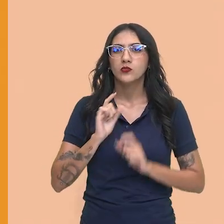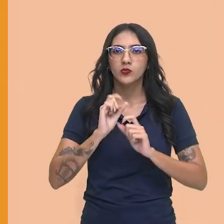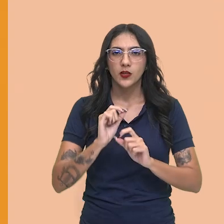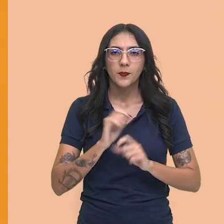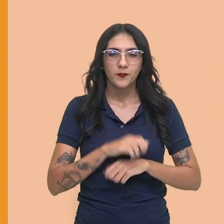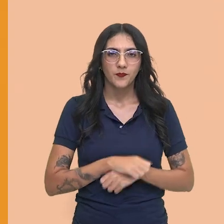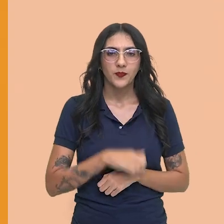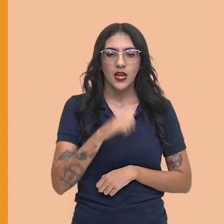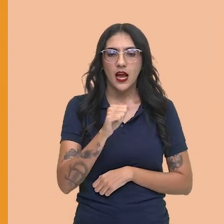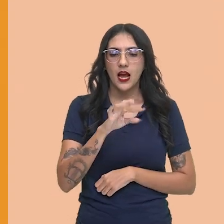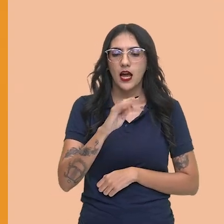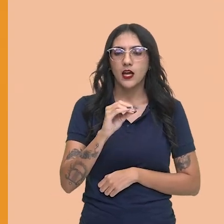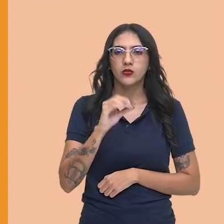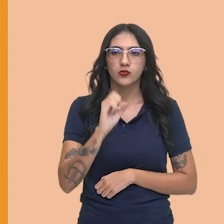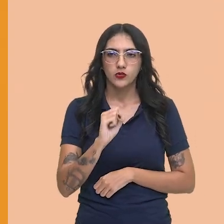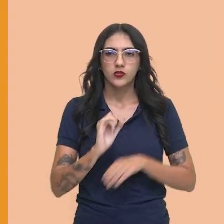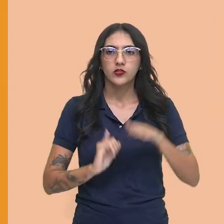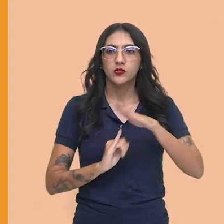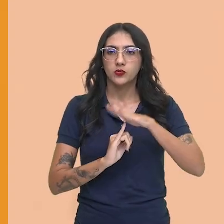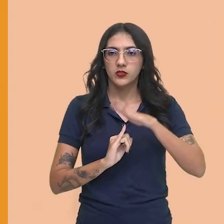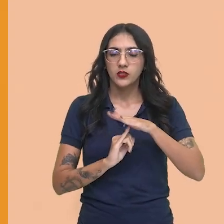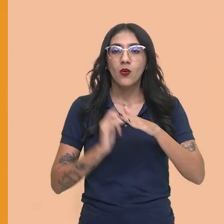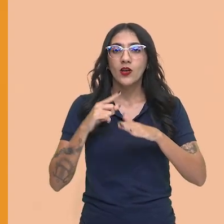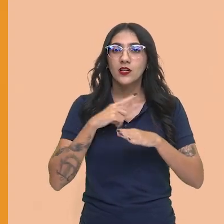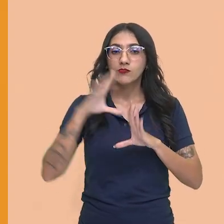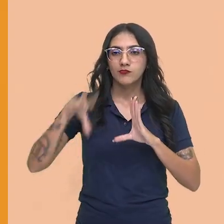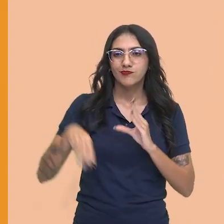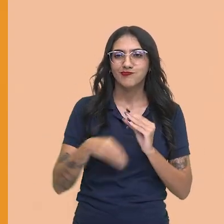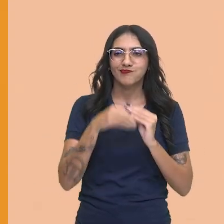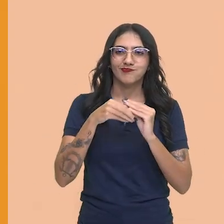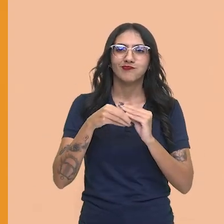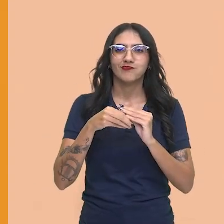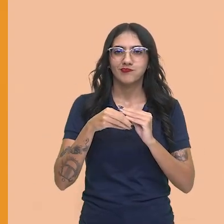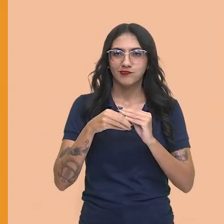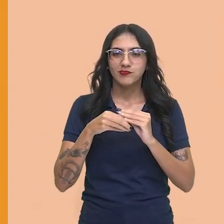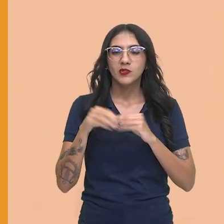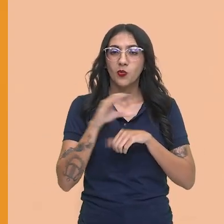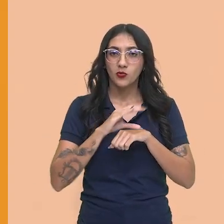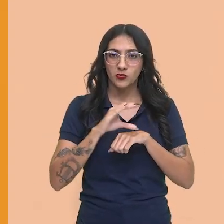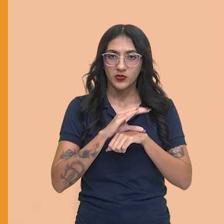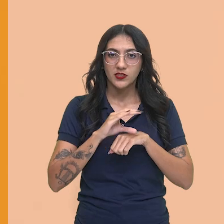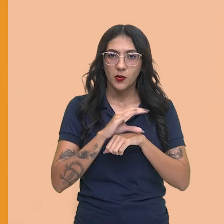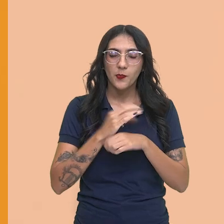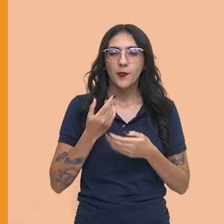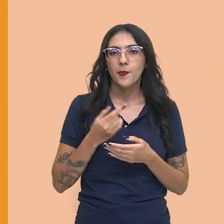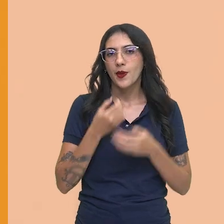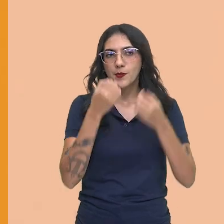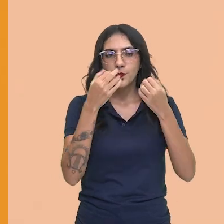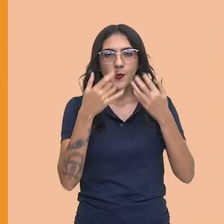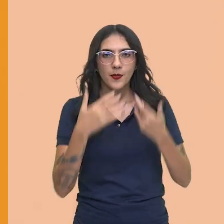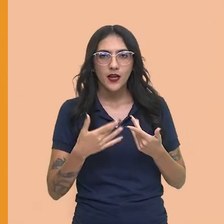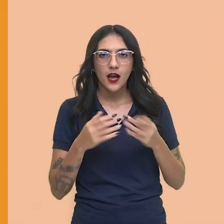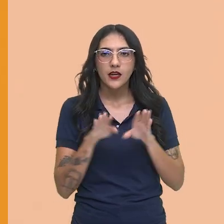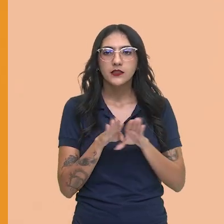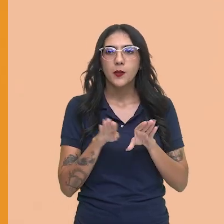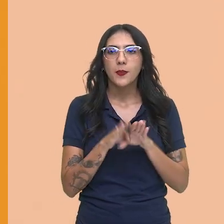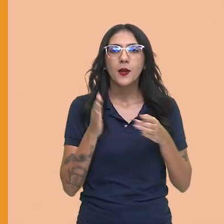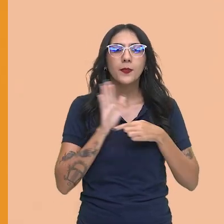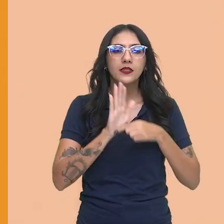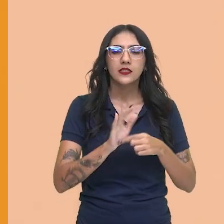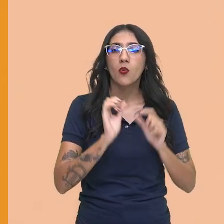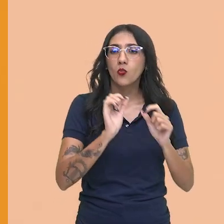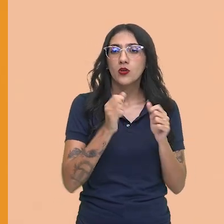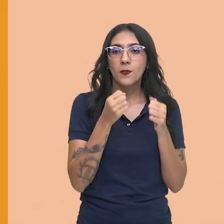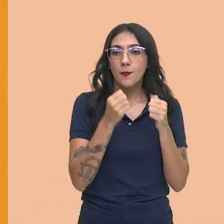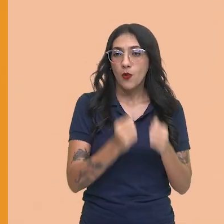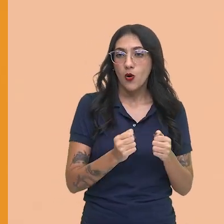São decretos que vão ocorrer além da Constituição, para determinar o que o governo pode ou não fazer,